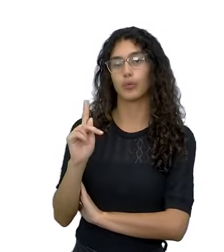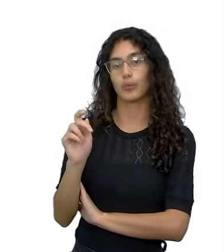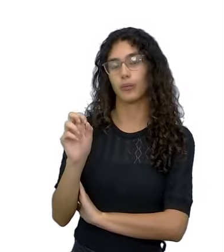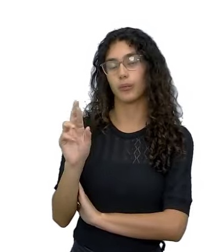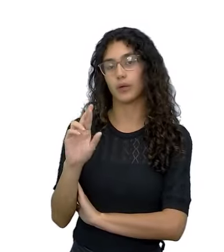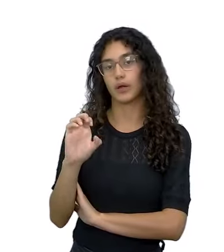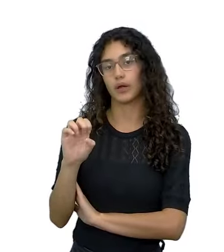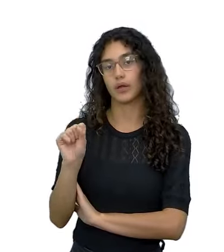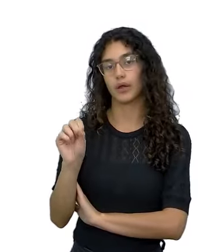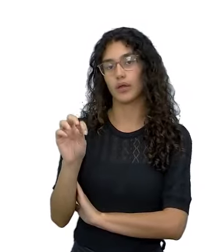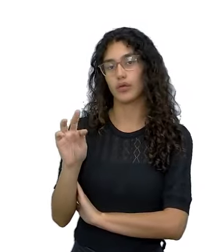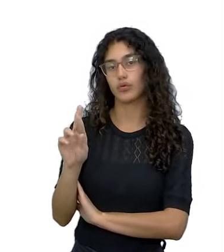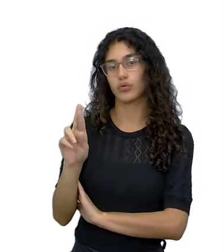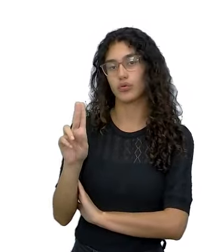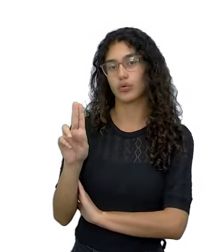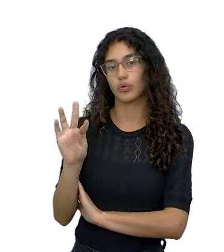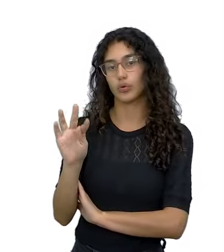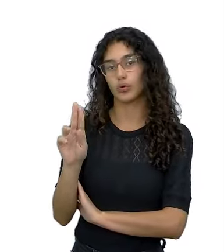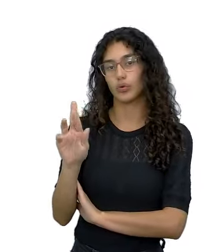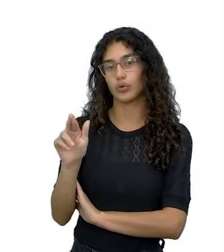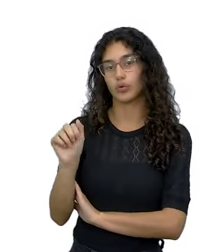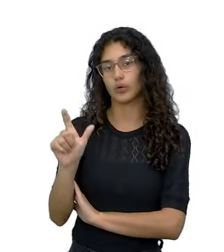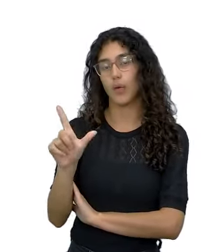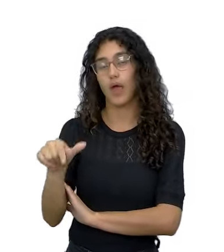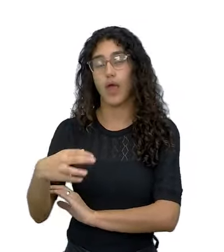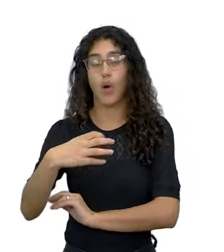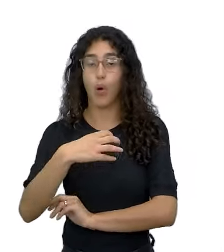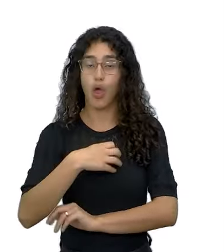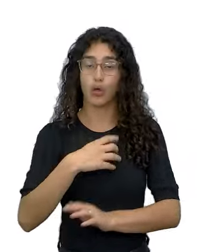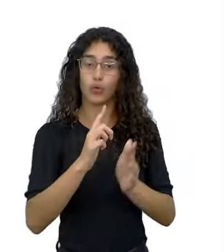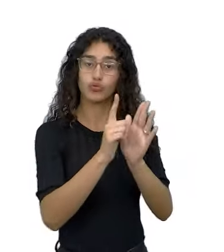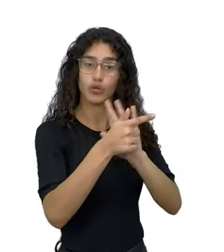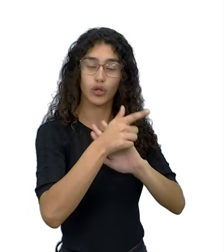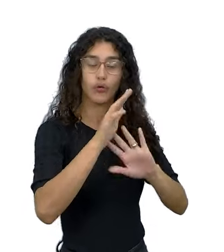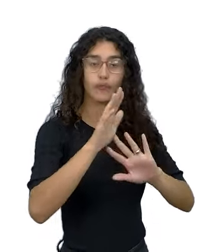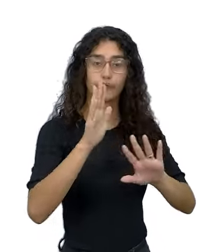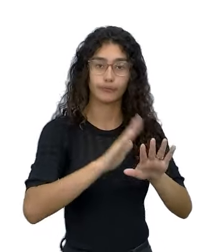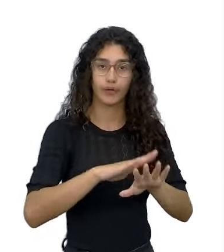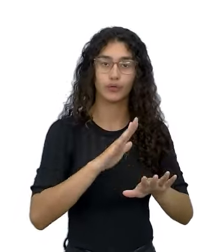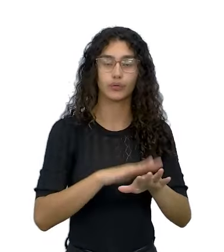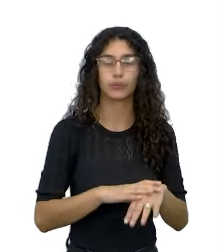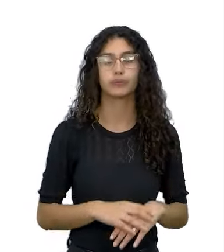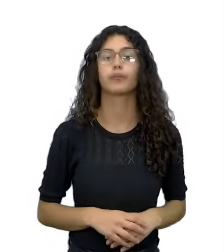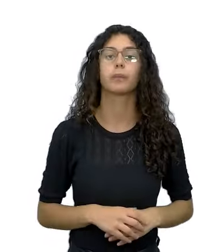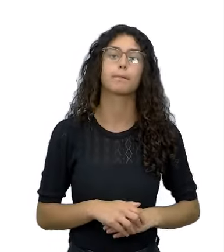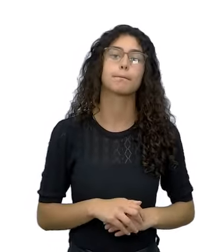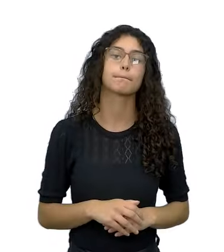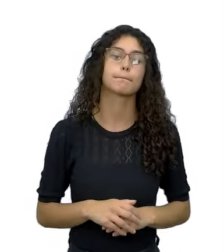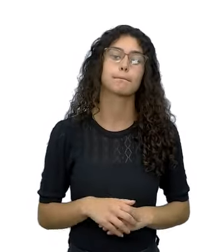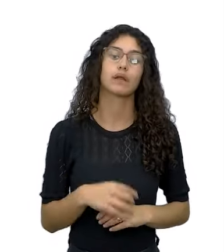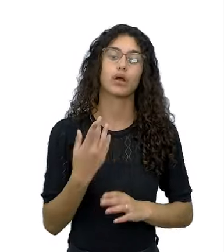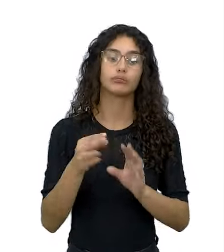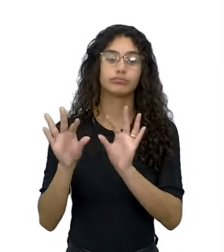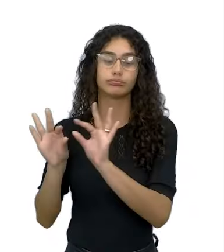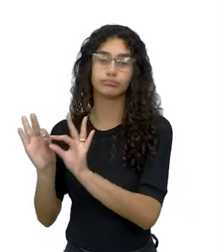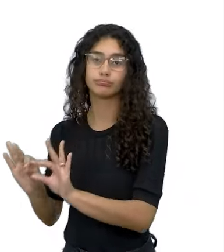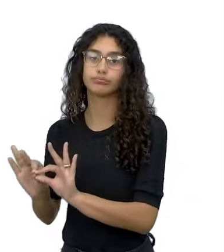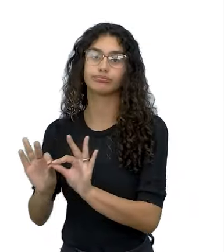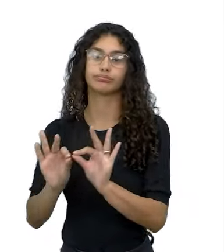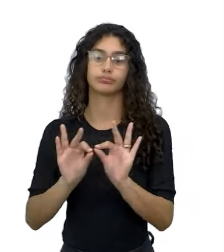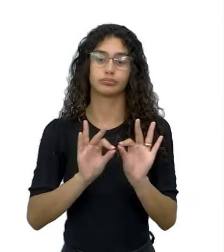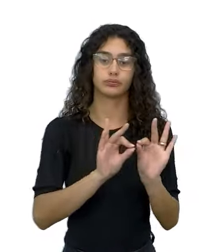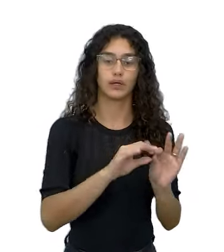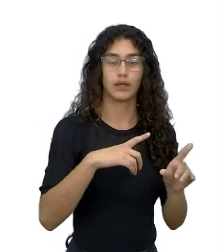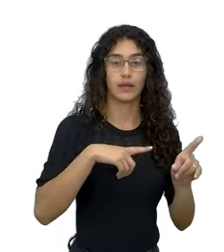superestrutural, que são os modelos, né, os gêneros textuais que são trabalhados aí no caso. E aí, então, a gente percorre aí os tipos